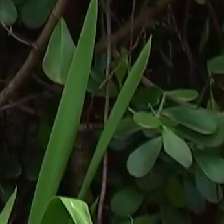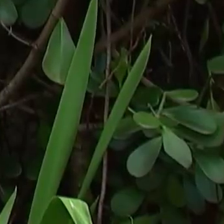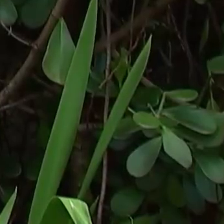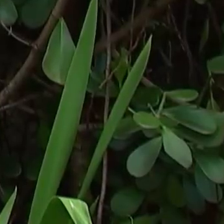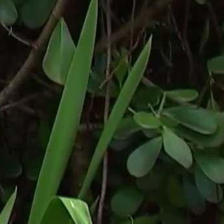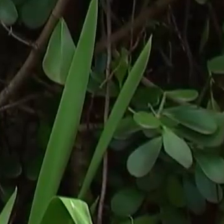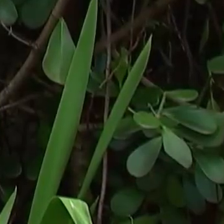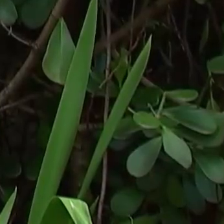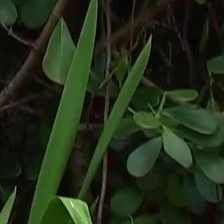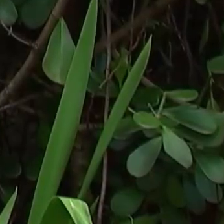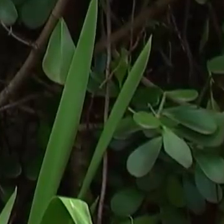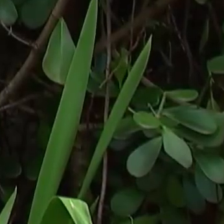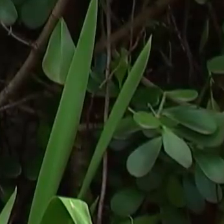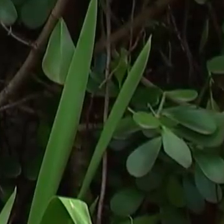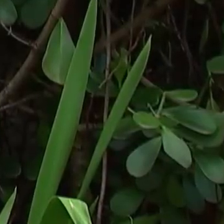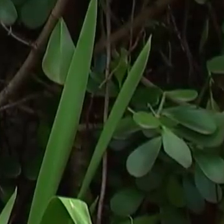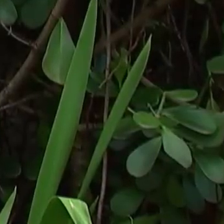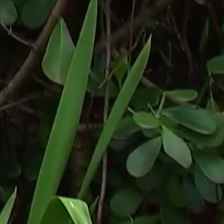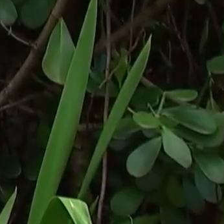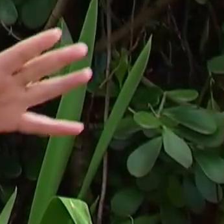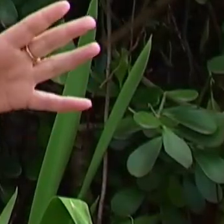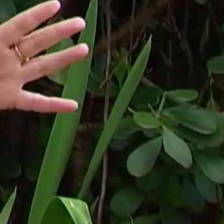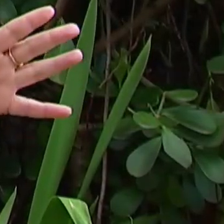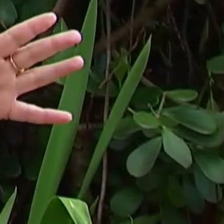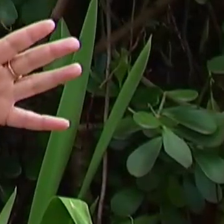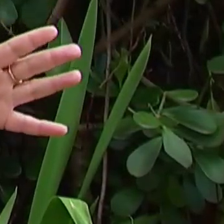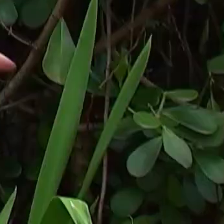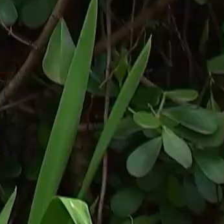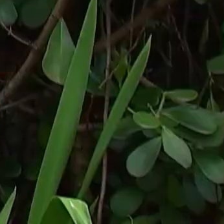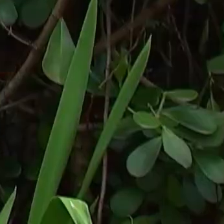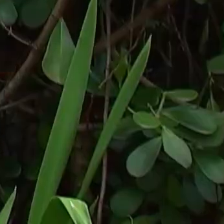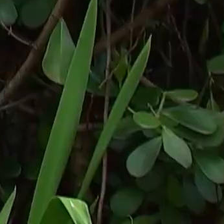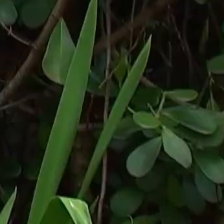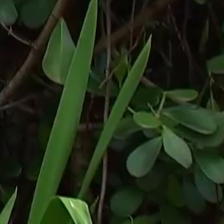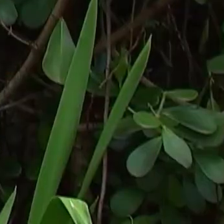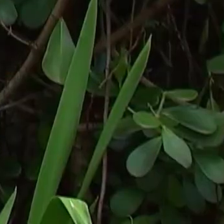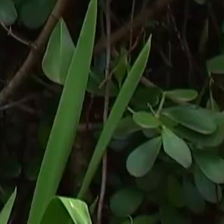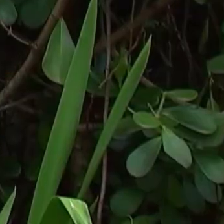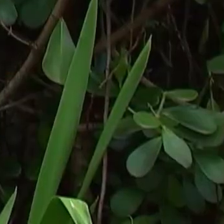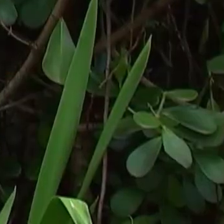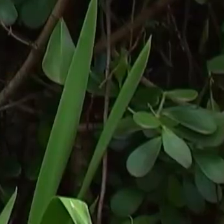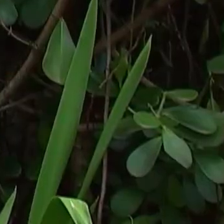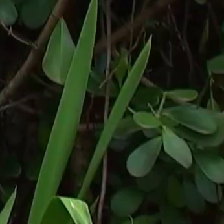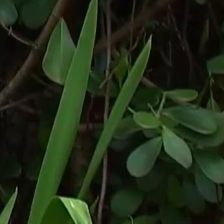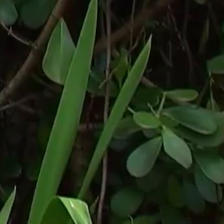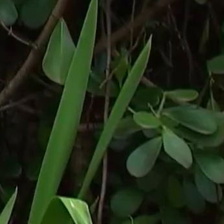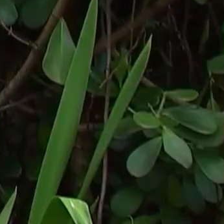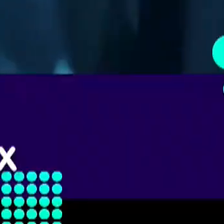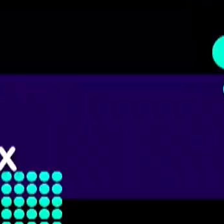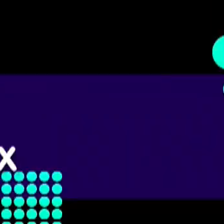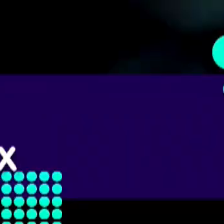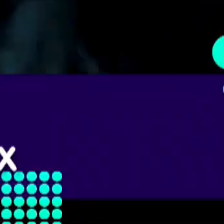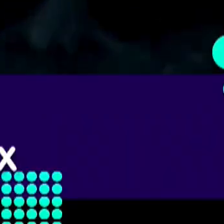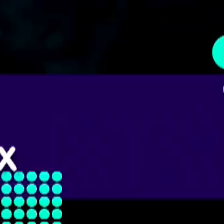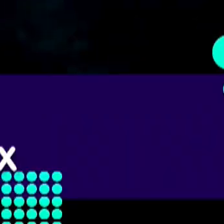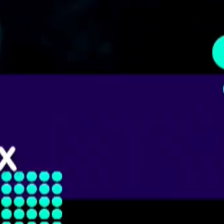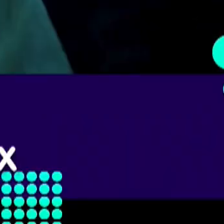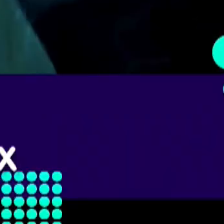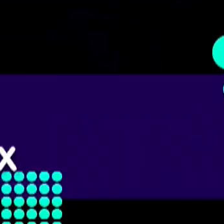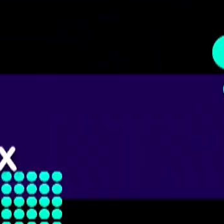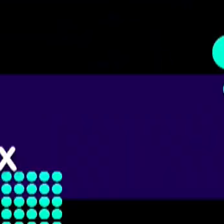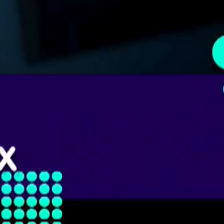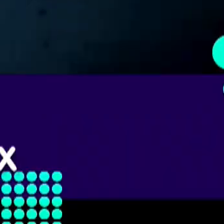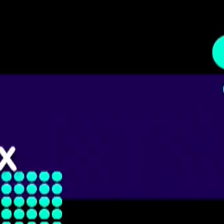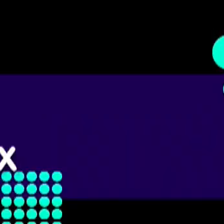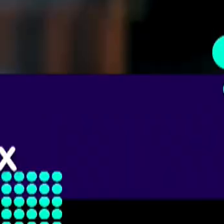tem cinema, tem música, tem teatro. Já estamos em clima de pré-carnaval. Confira aí. A gente começa